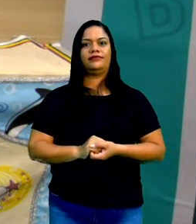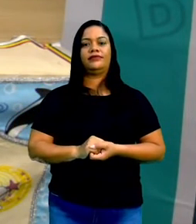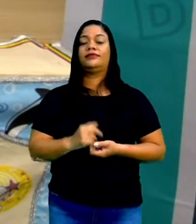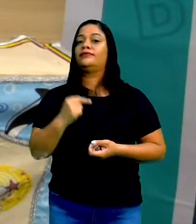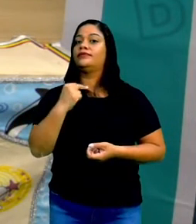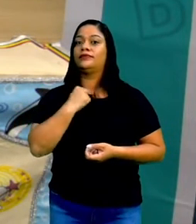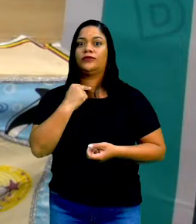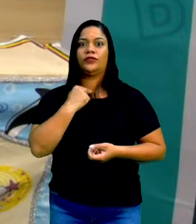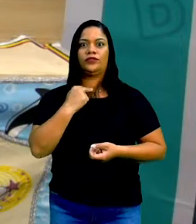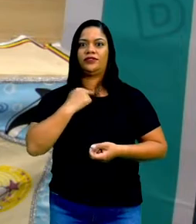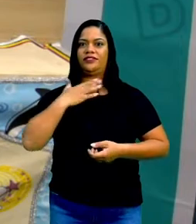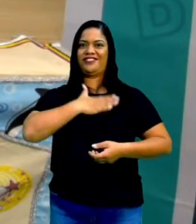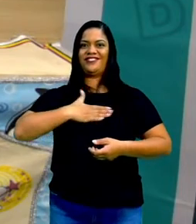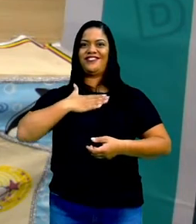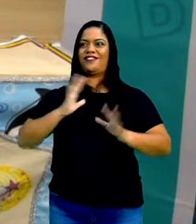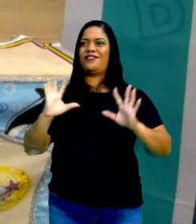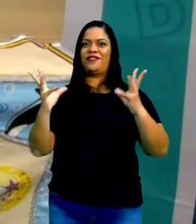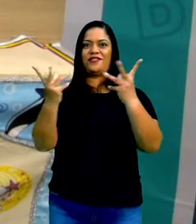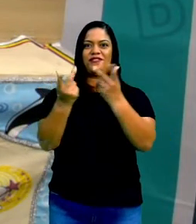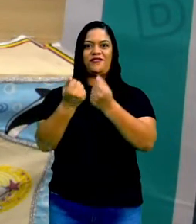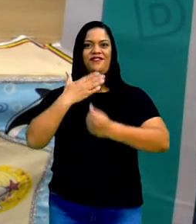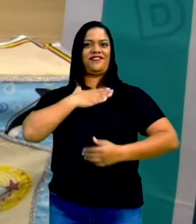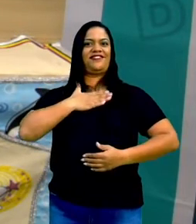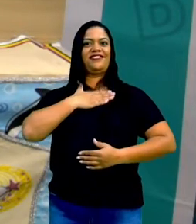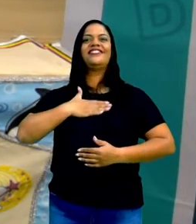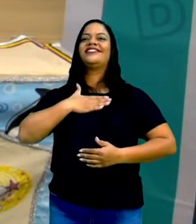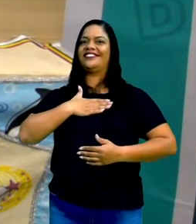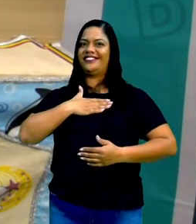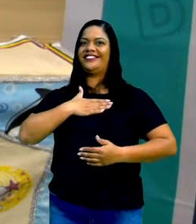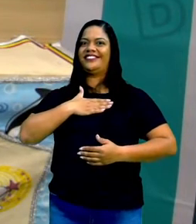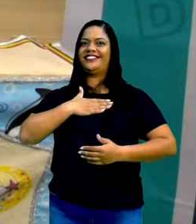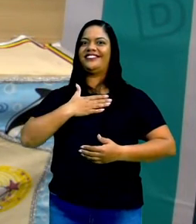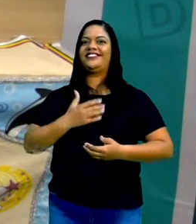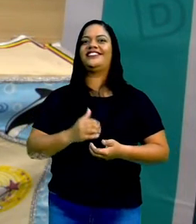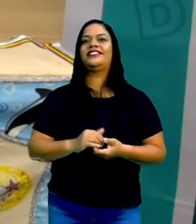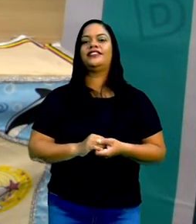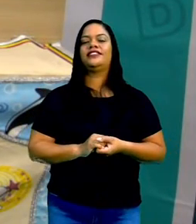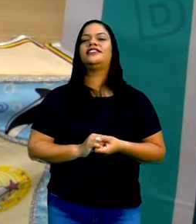dá para agradar a todos.